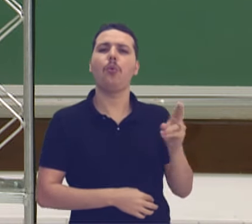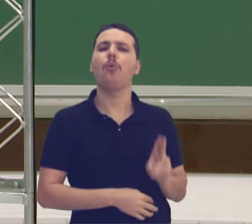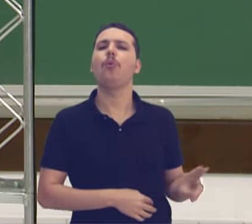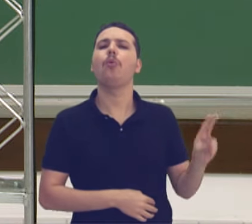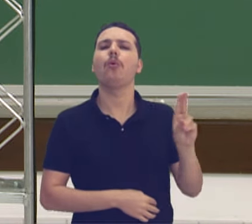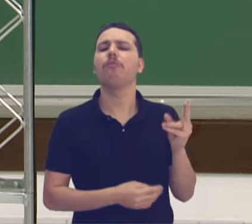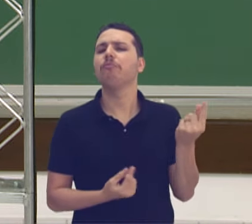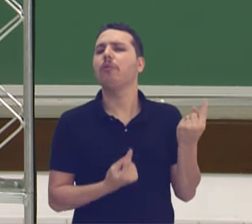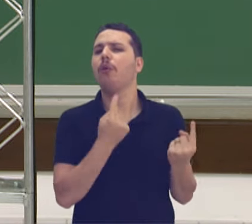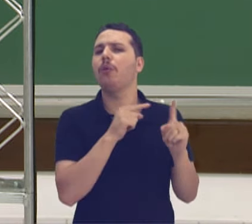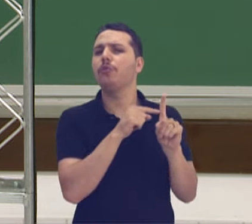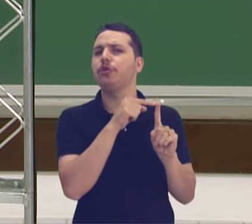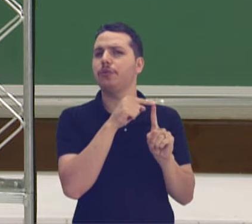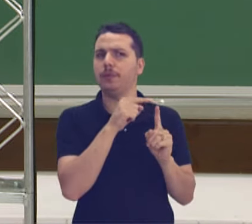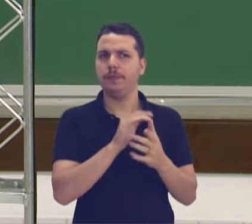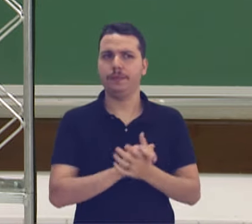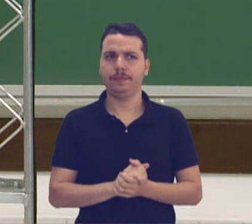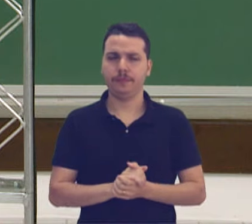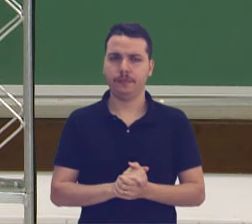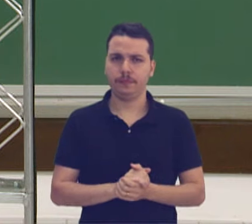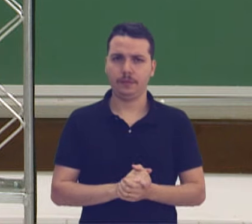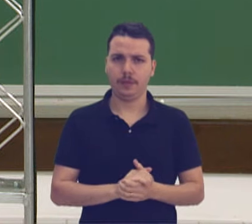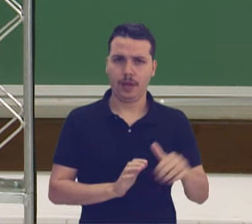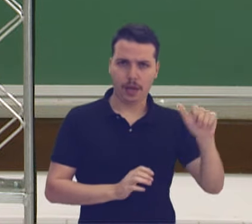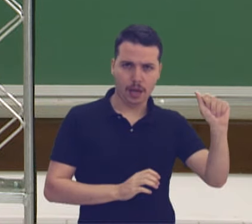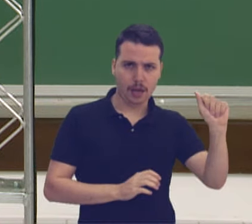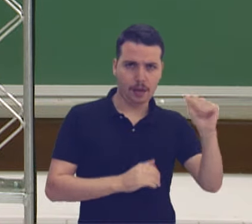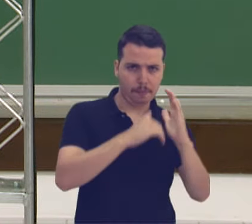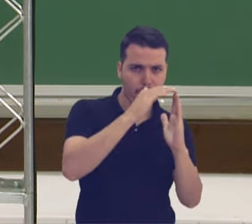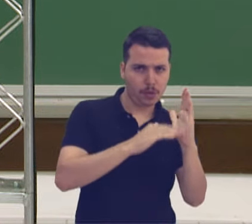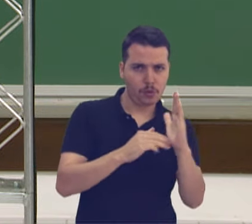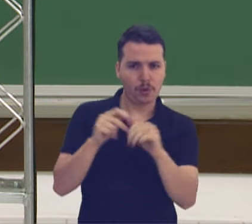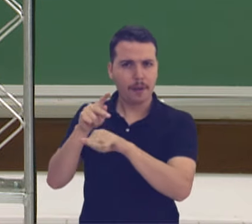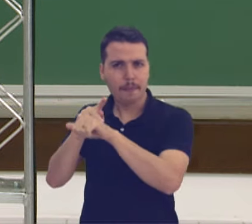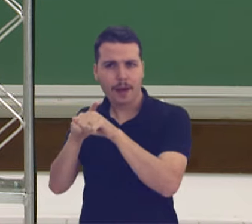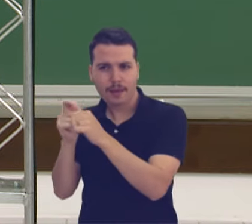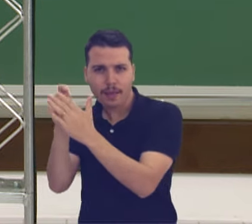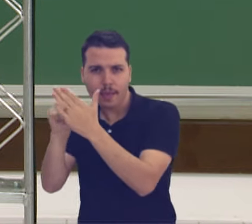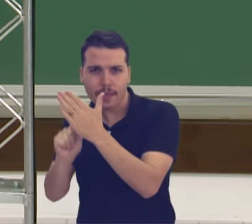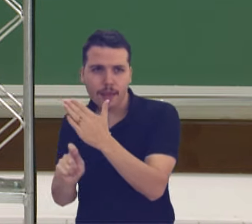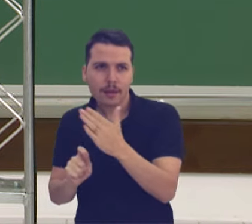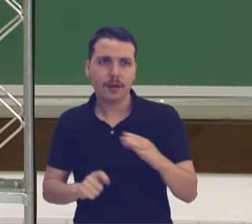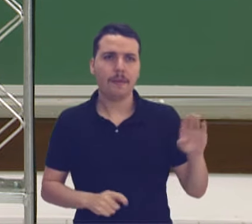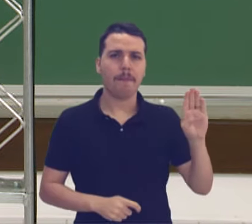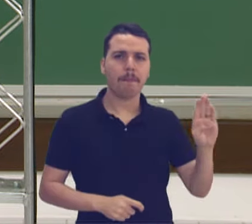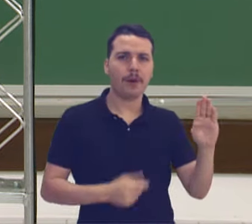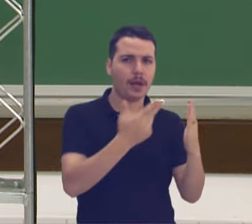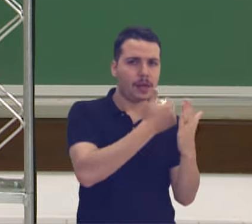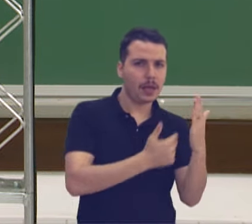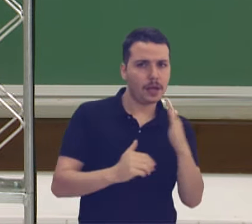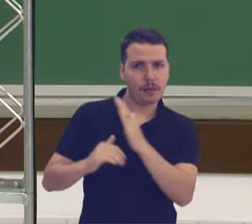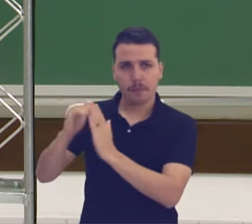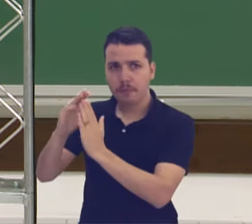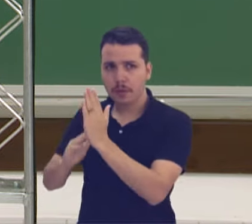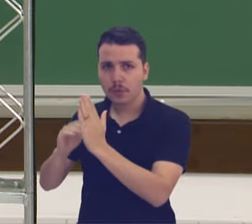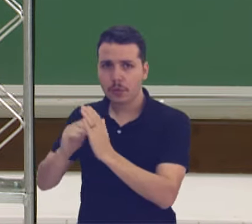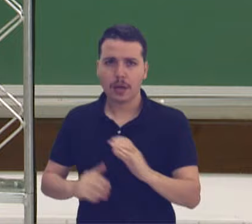e ele está usando a pintura gravura desenho pintura fotografia desenho